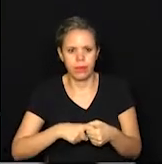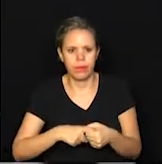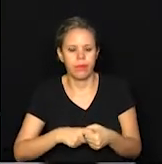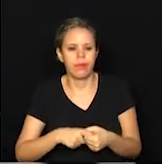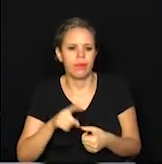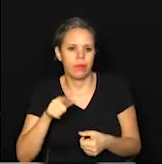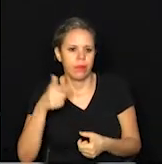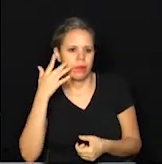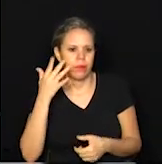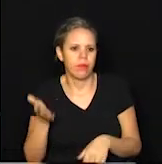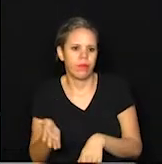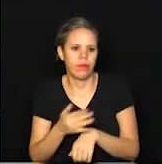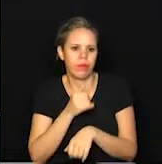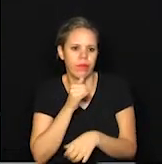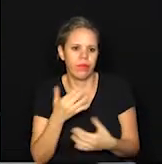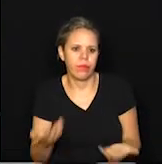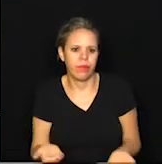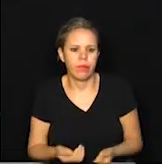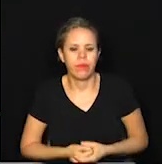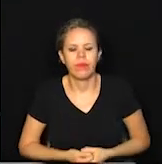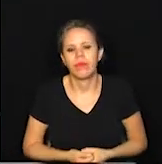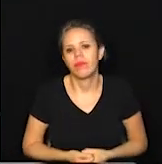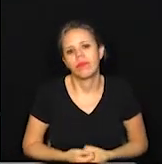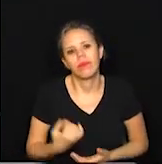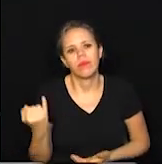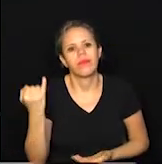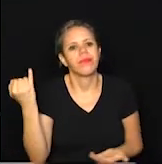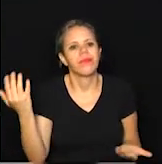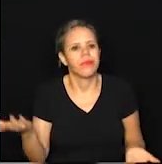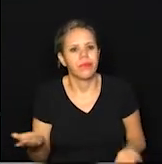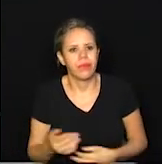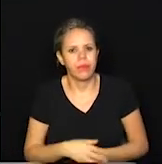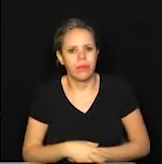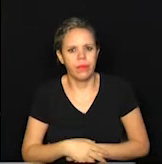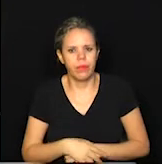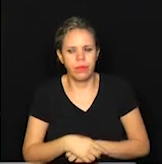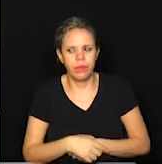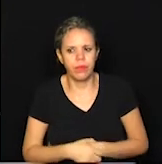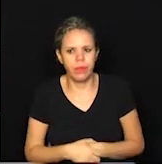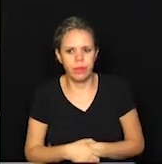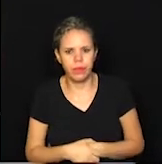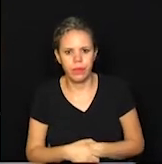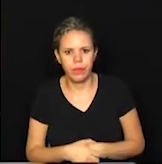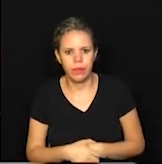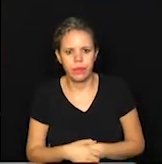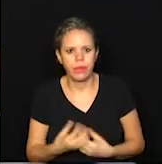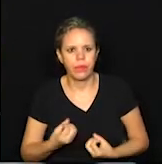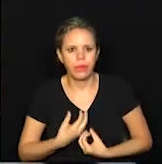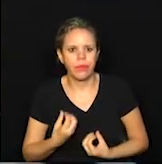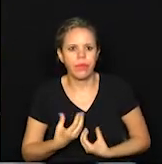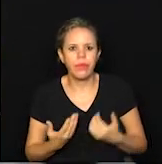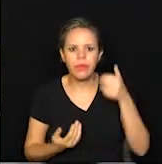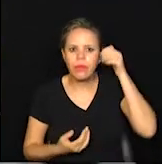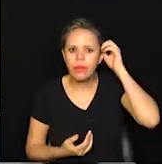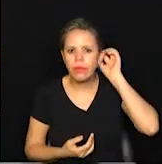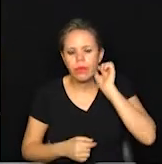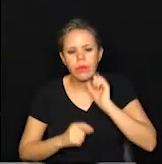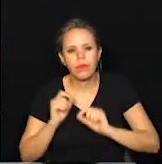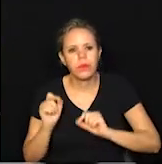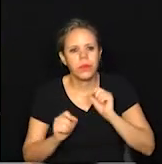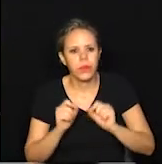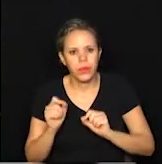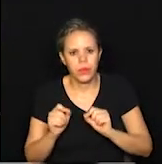consideram prematuro, né? Mas o mais importante nessa informação é que...